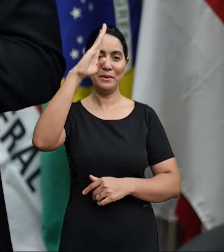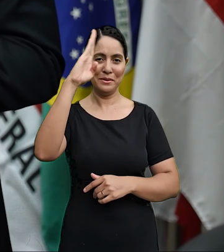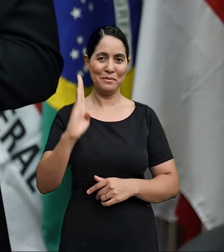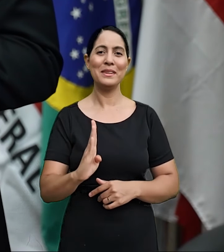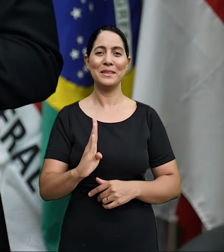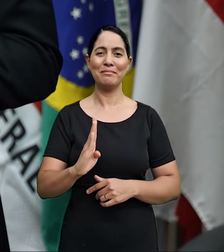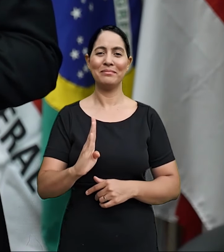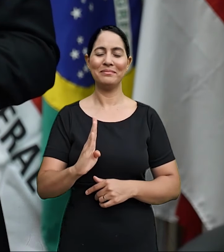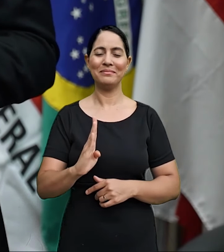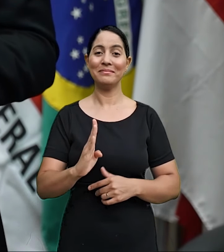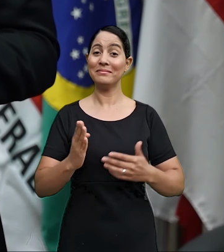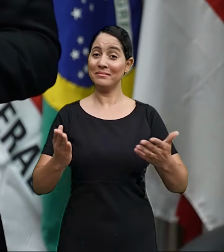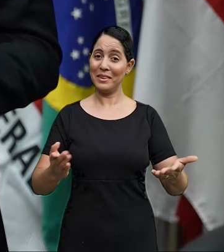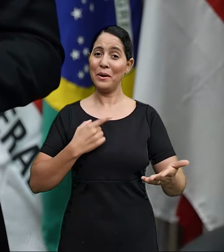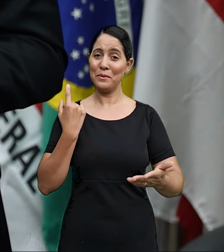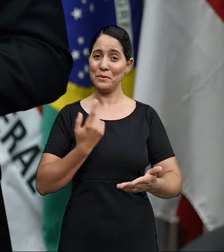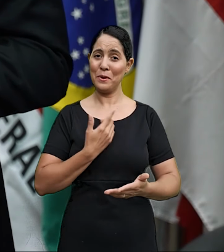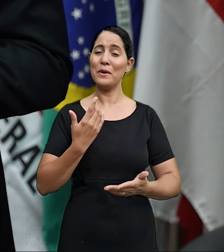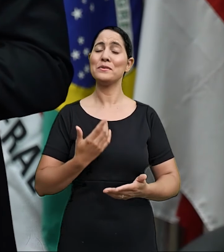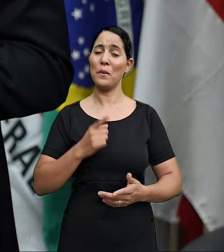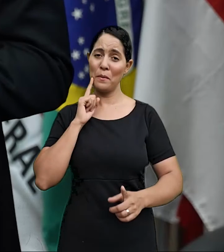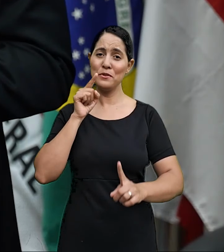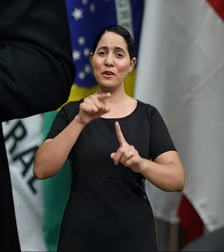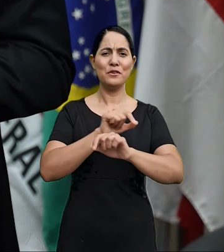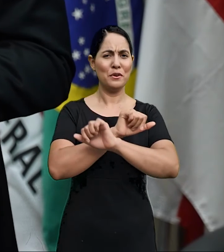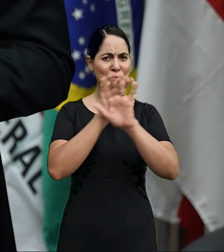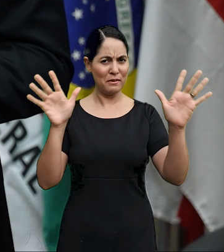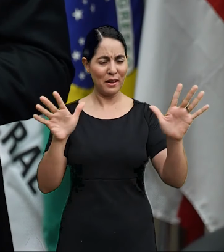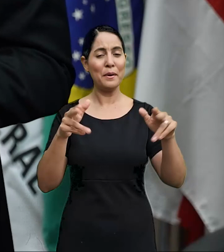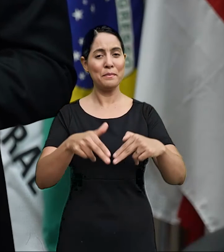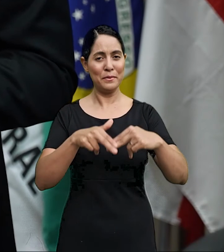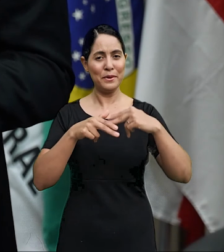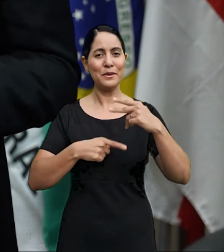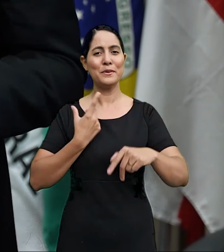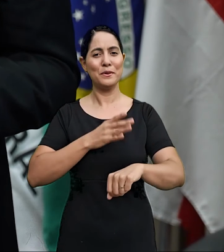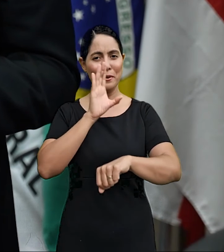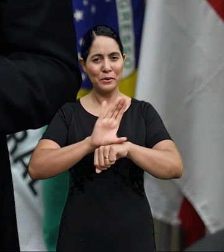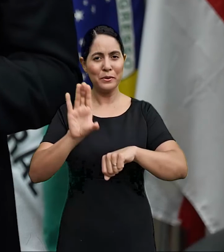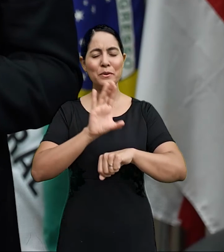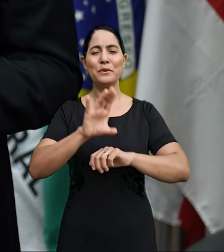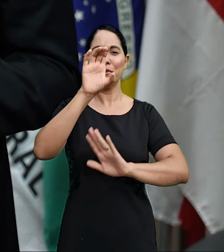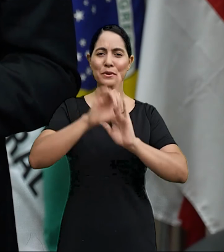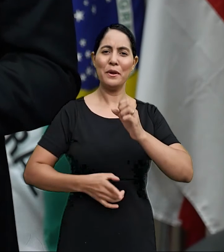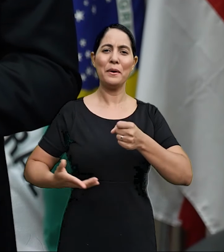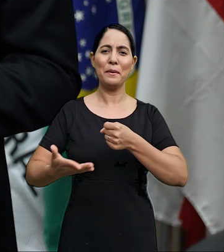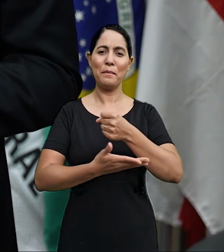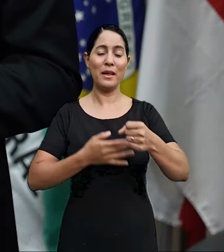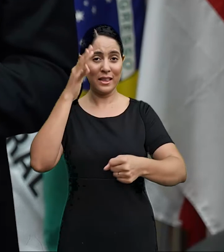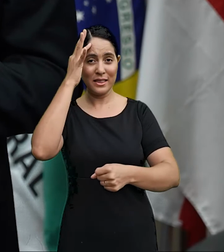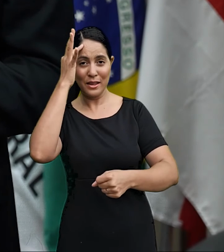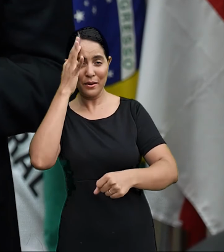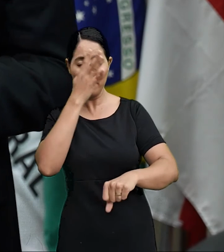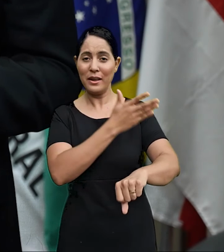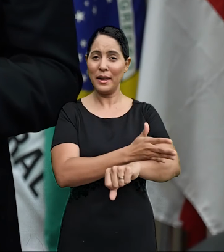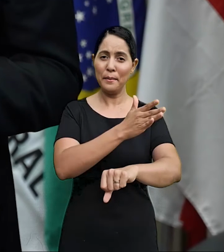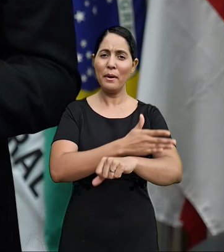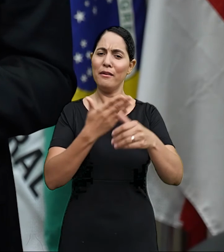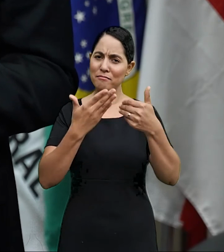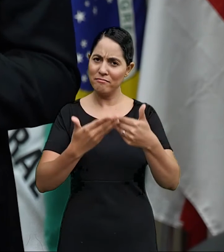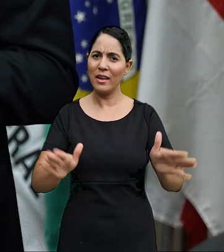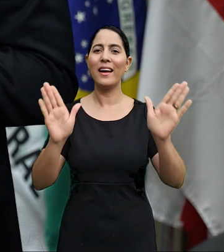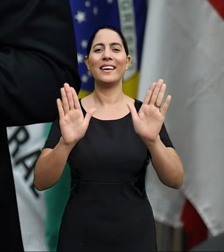nosso país. É com esse propósito que a OAB Nacional lança o curso Direitos Fundamentais, Teoria e Prática, uma iniciativa